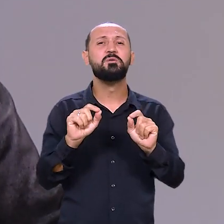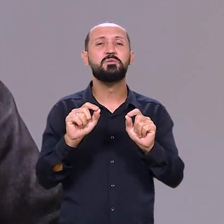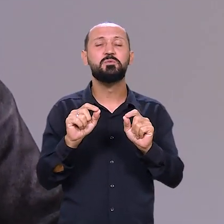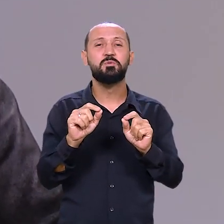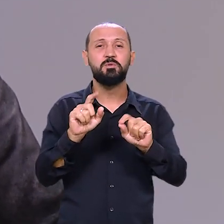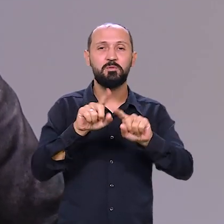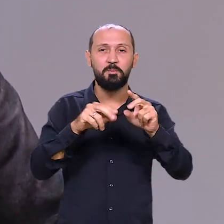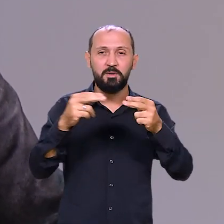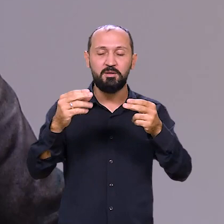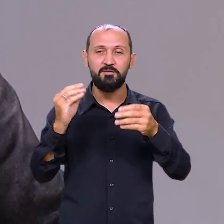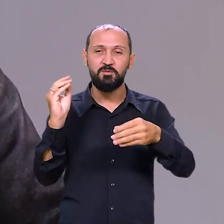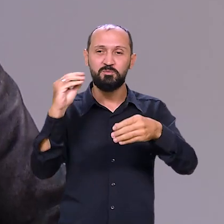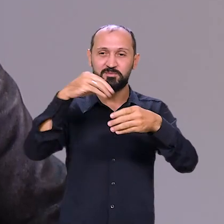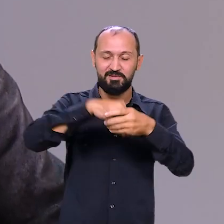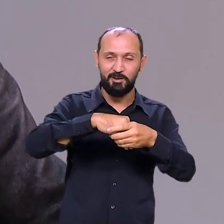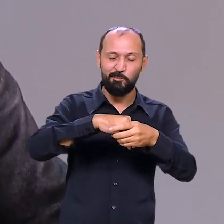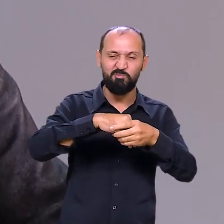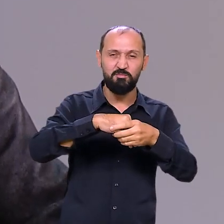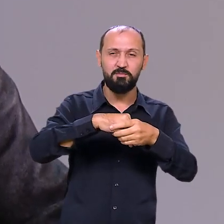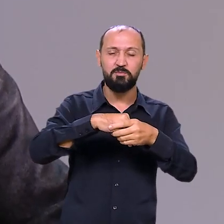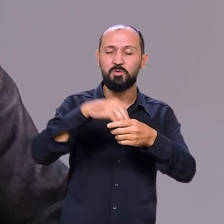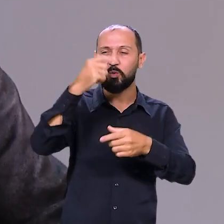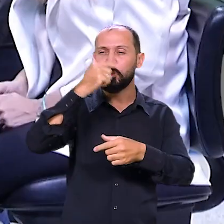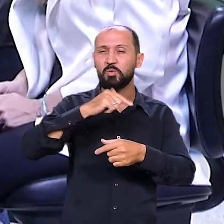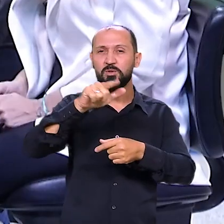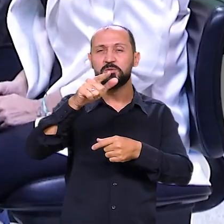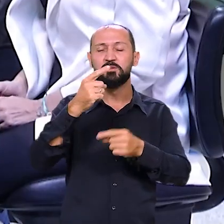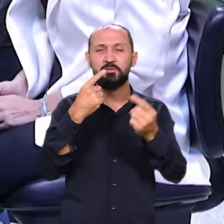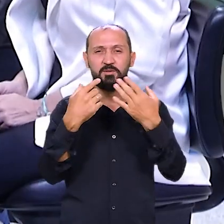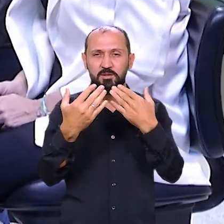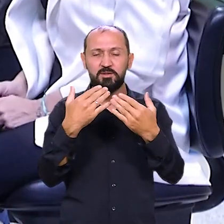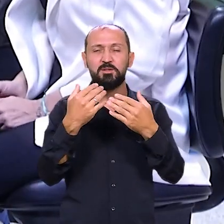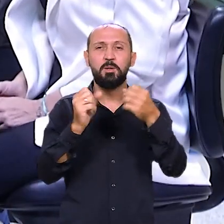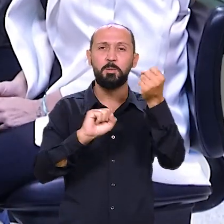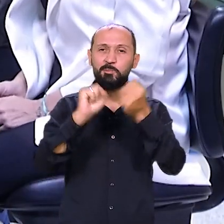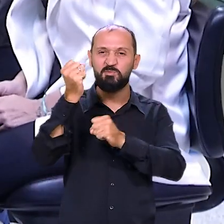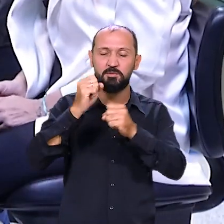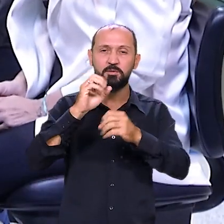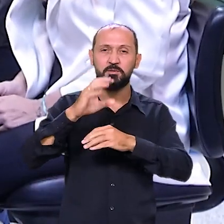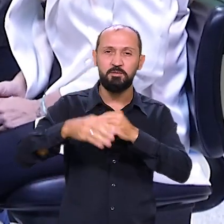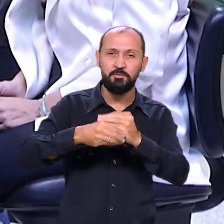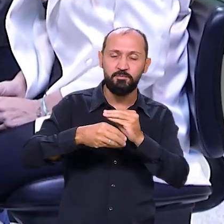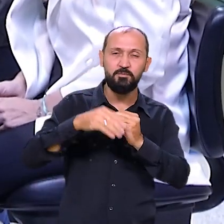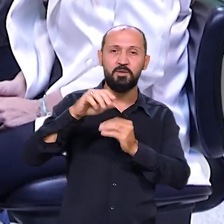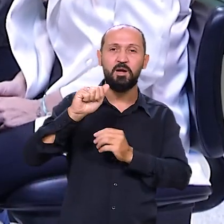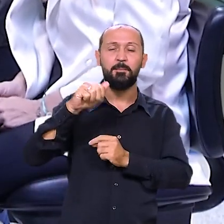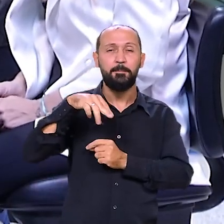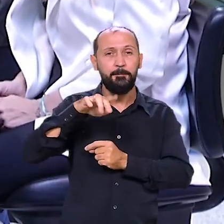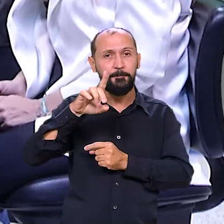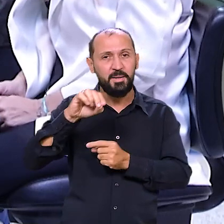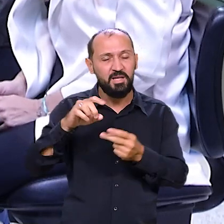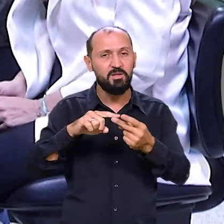questão dos ingredientes que vão no queijo, né? Você participou dessa discussão? Tem muitas Participamos. indústrias colocando amido,